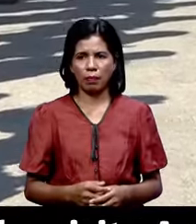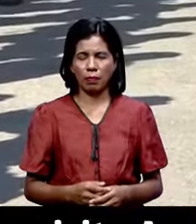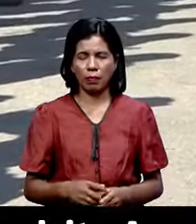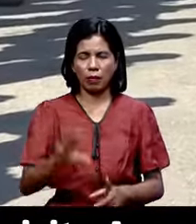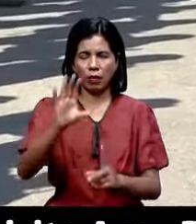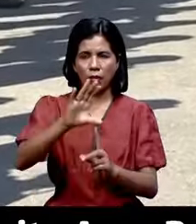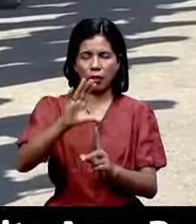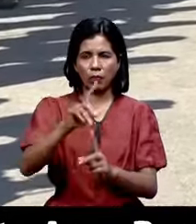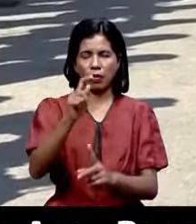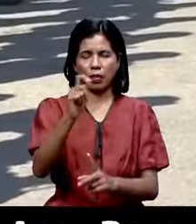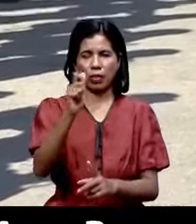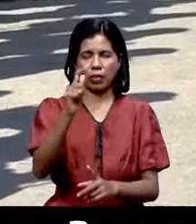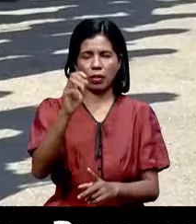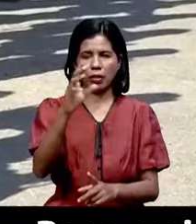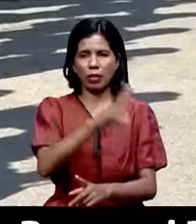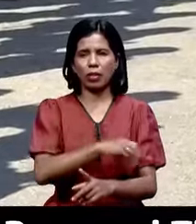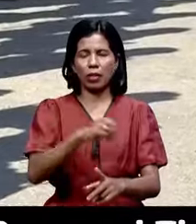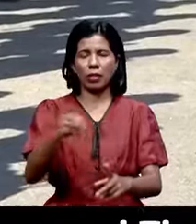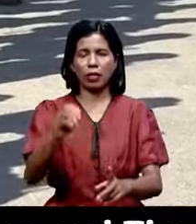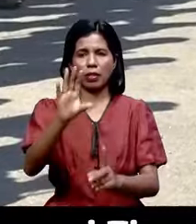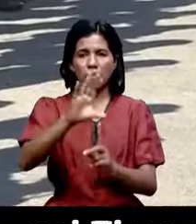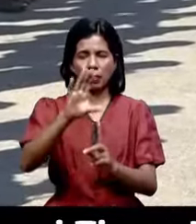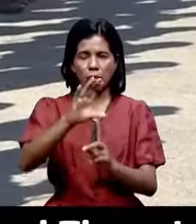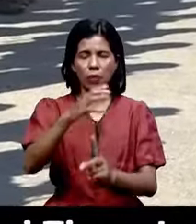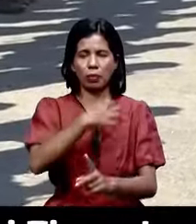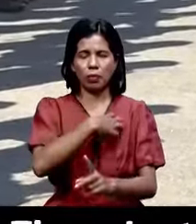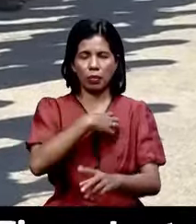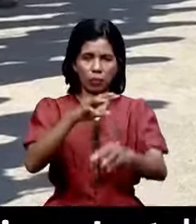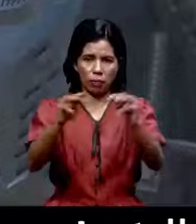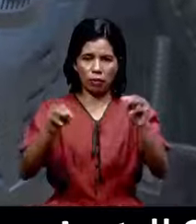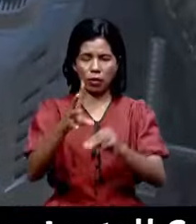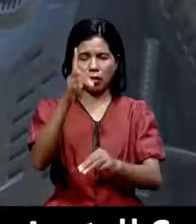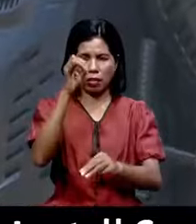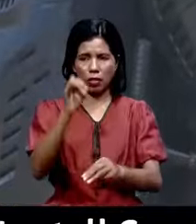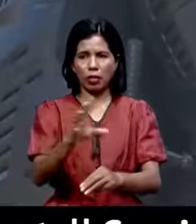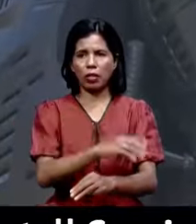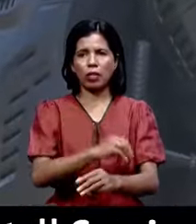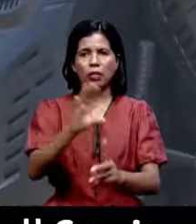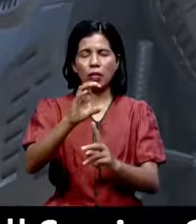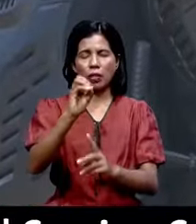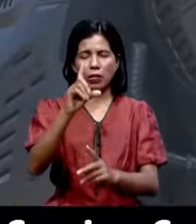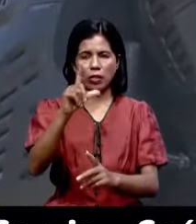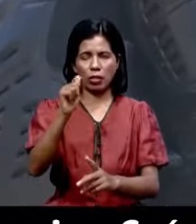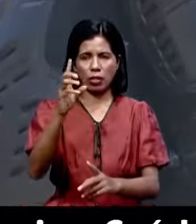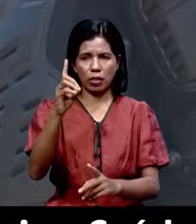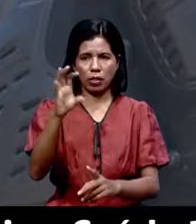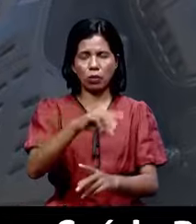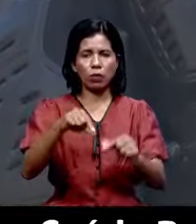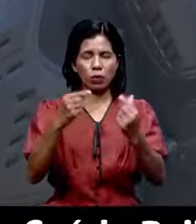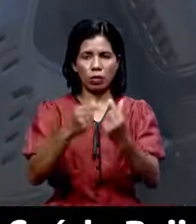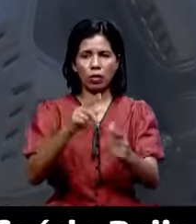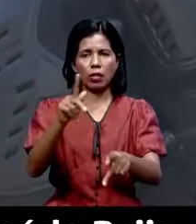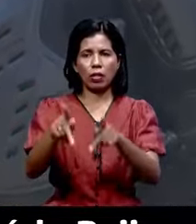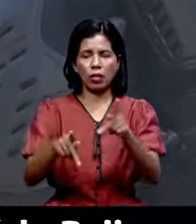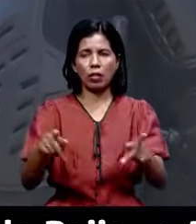Comandante Tática Husi Pombo Mutin, atual comandante Penetele Município Dili, superintendente Sefi Orlalno Gomes Chateten, equipa Pombo Mutin